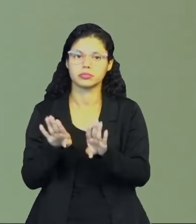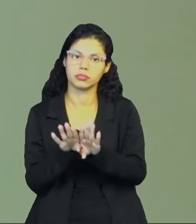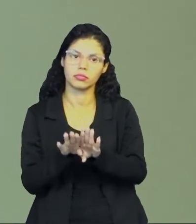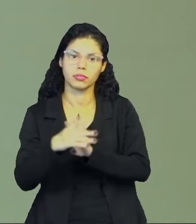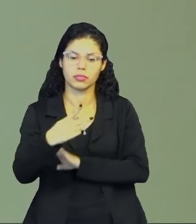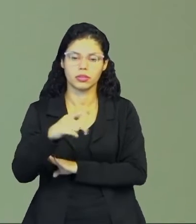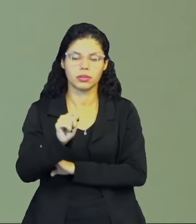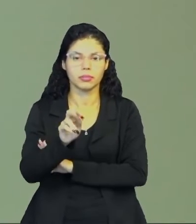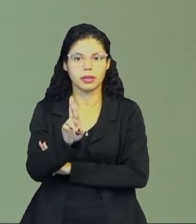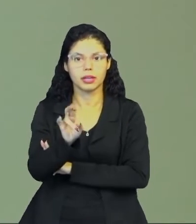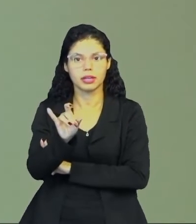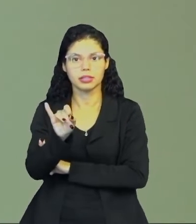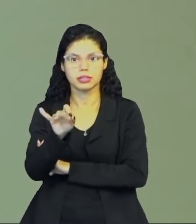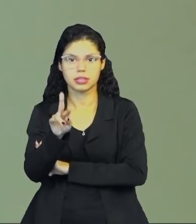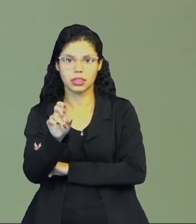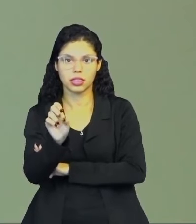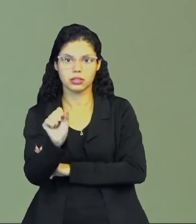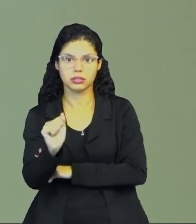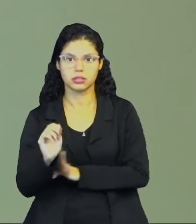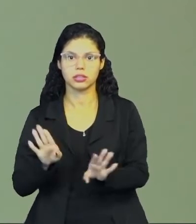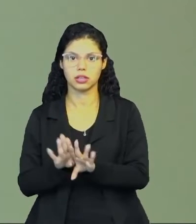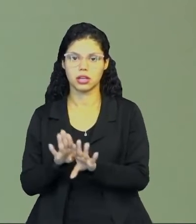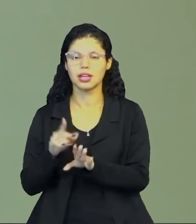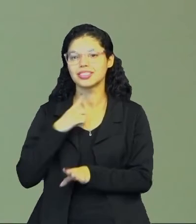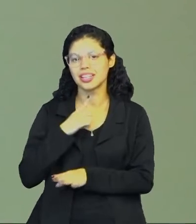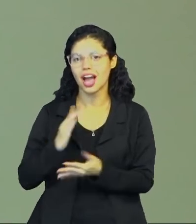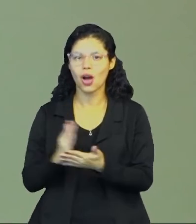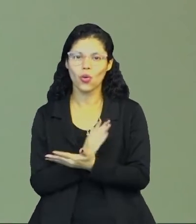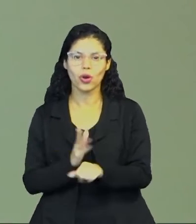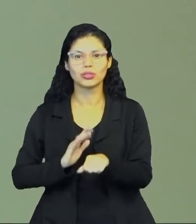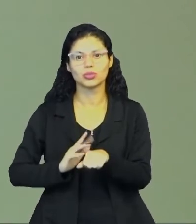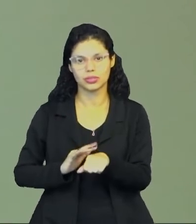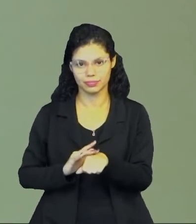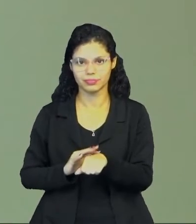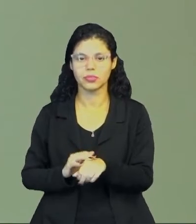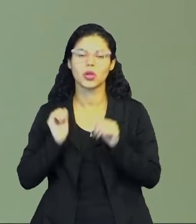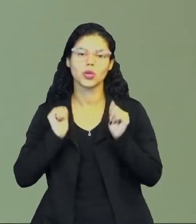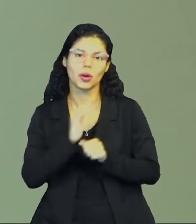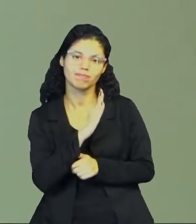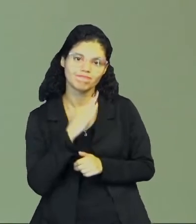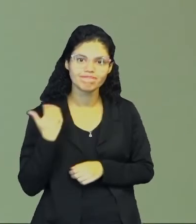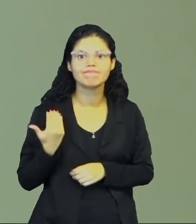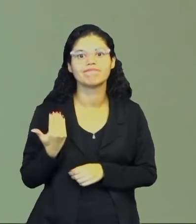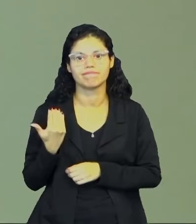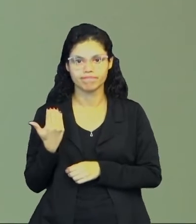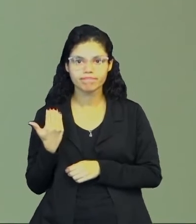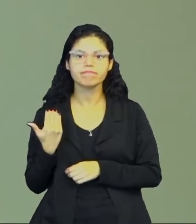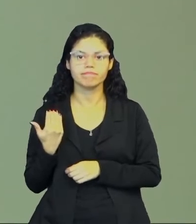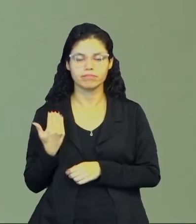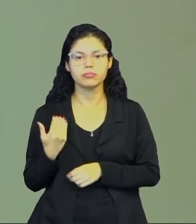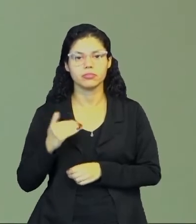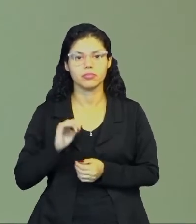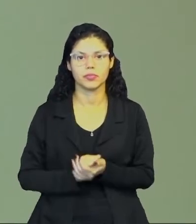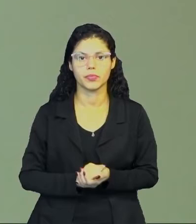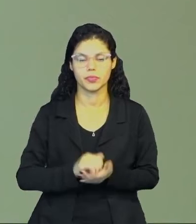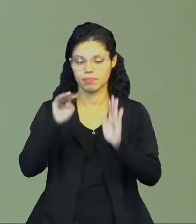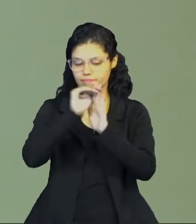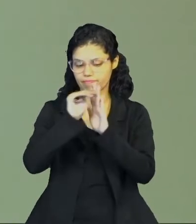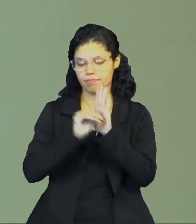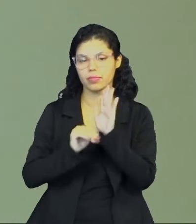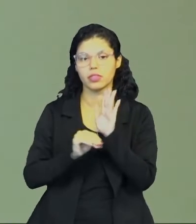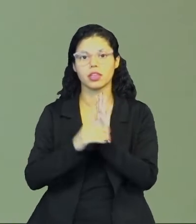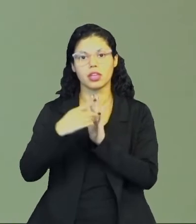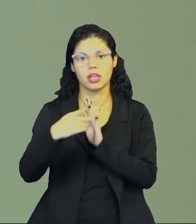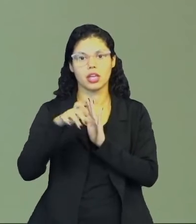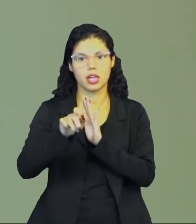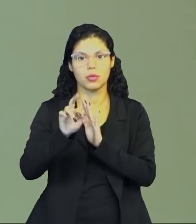são parasitas. Alguns deles podem causar doenças que podem levar o ser humano à morte, principalmente na classe dos esporozoários, que eles não